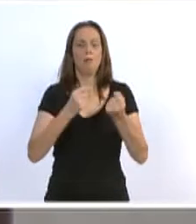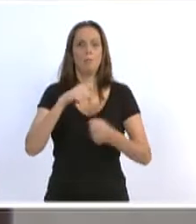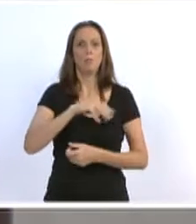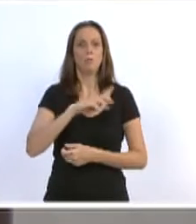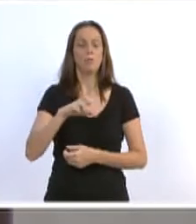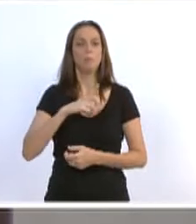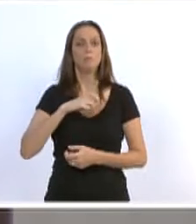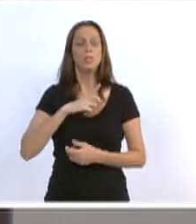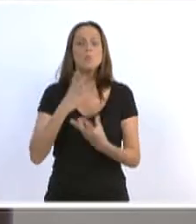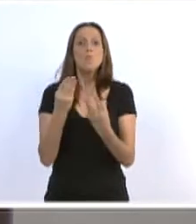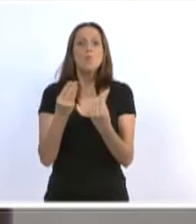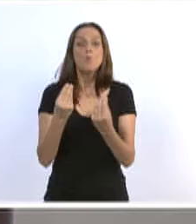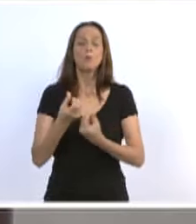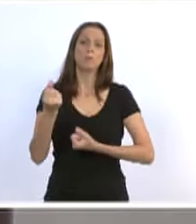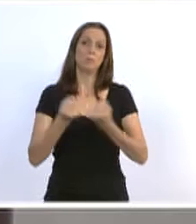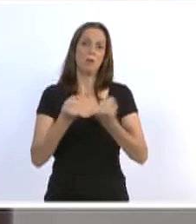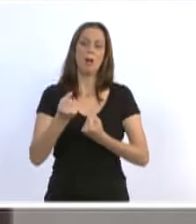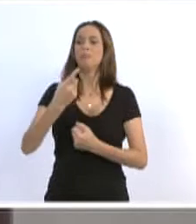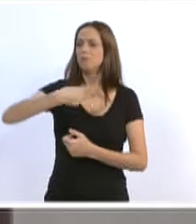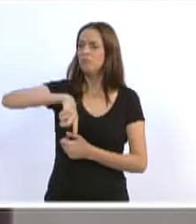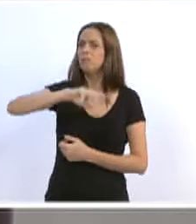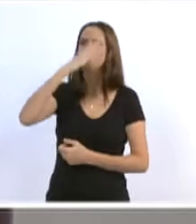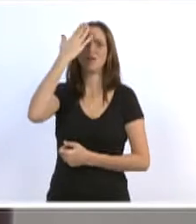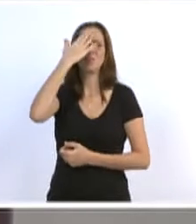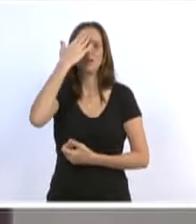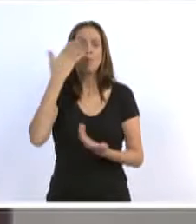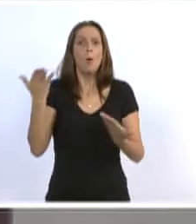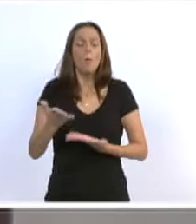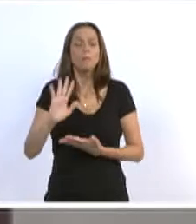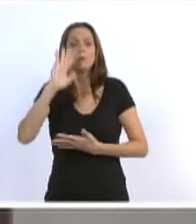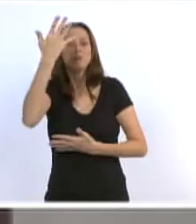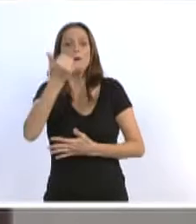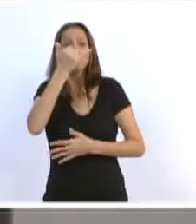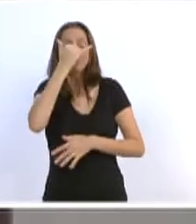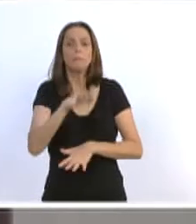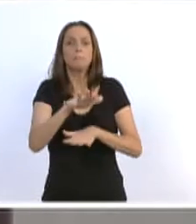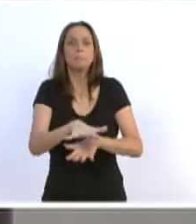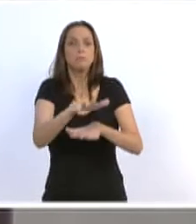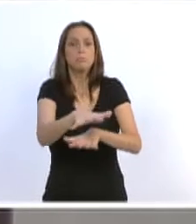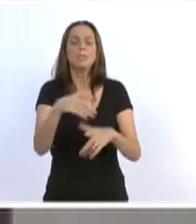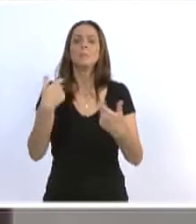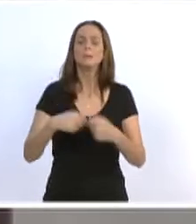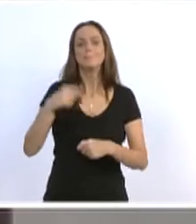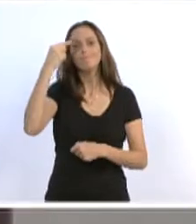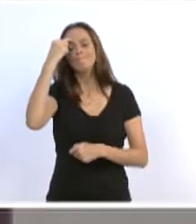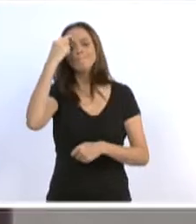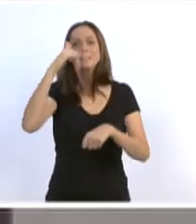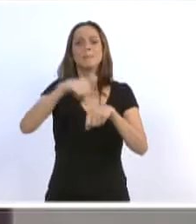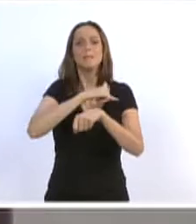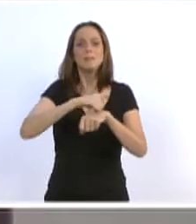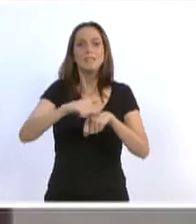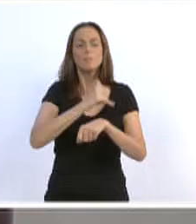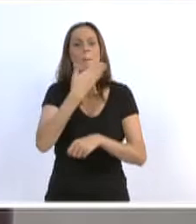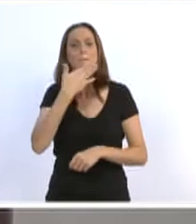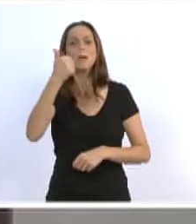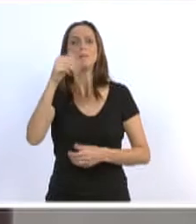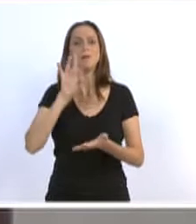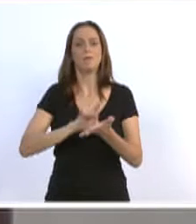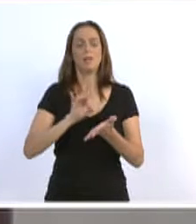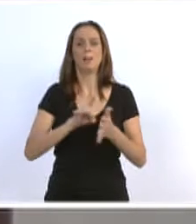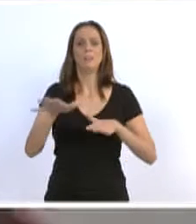blumenau o trânsito já no ano você sabe disso temos que fazer algo com urgência para a mobilidade urbana do nosso trânsito ou então